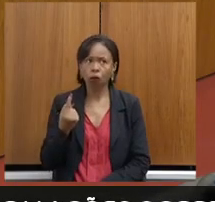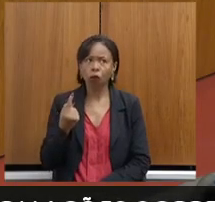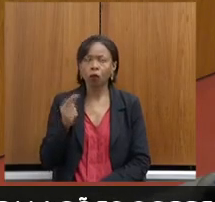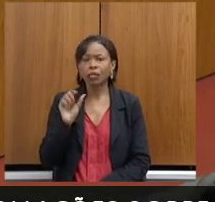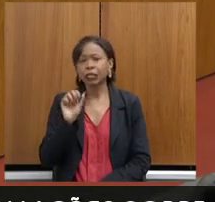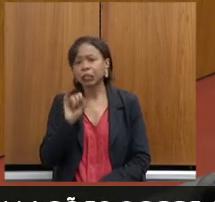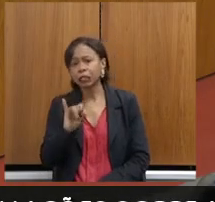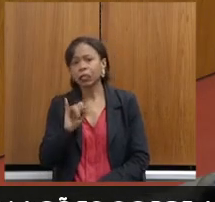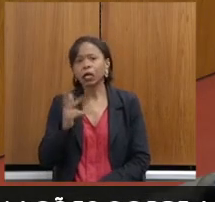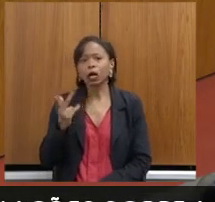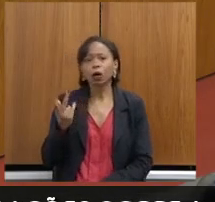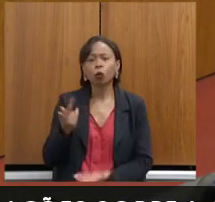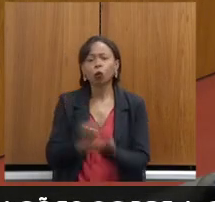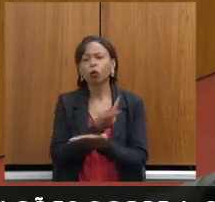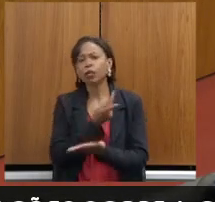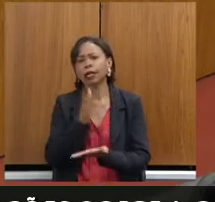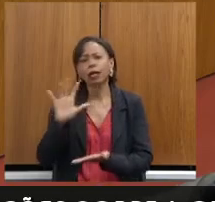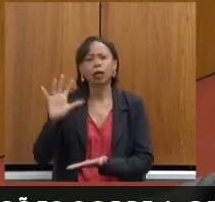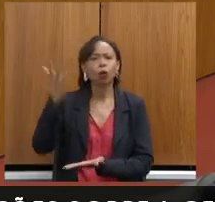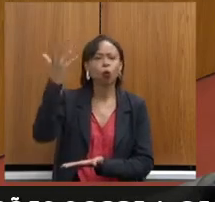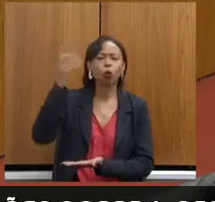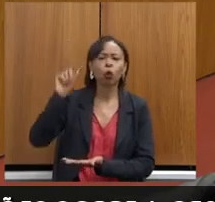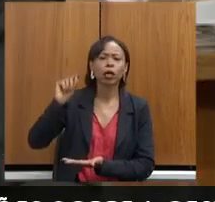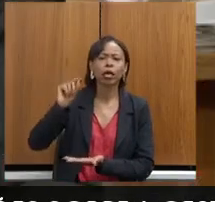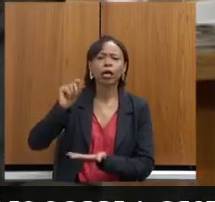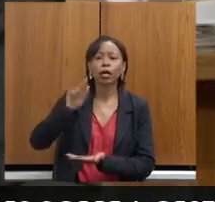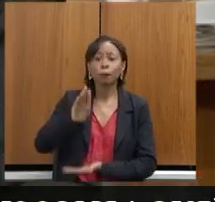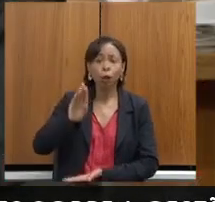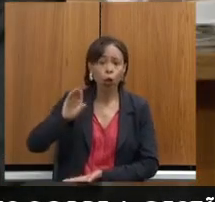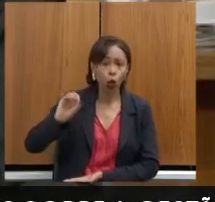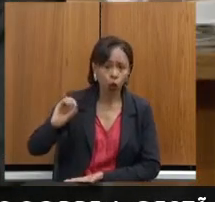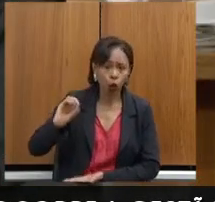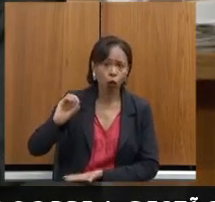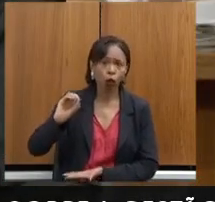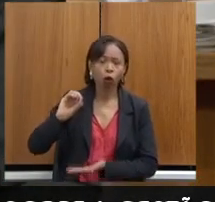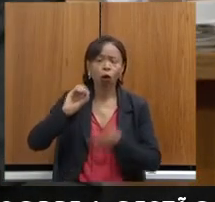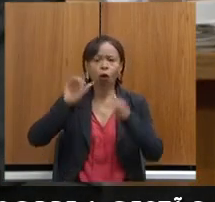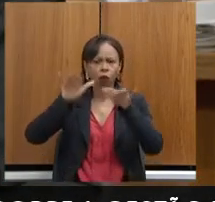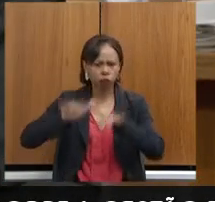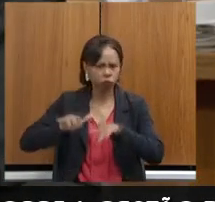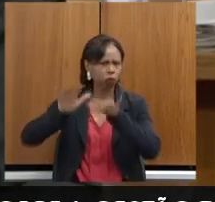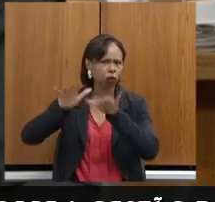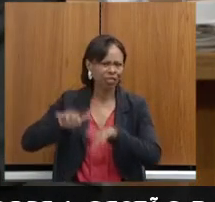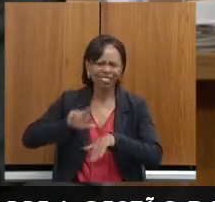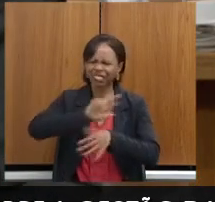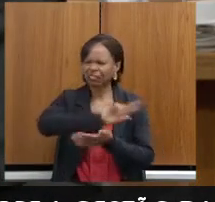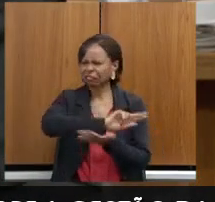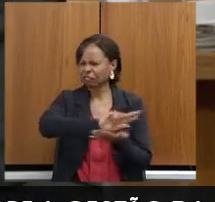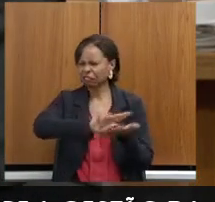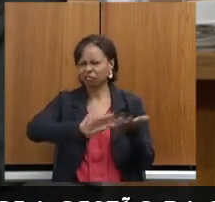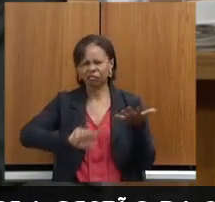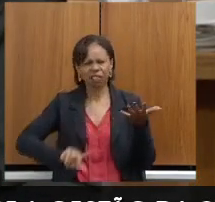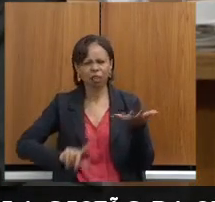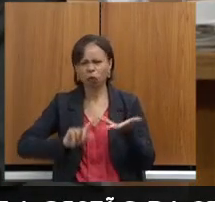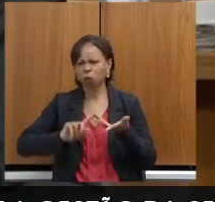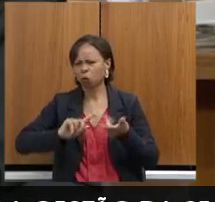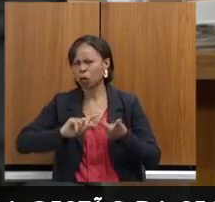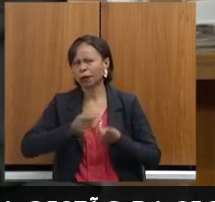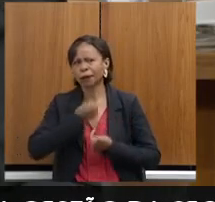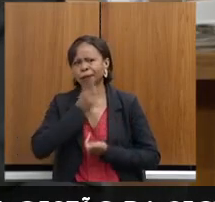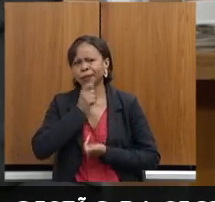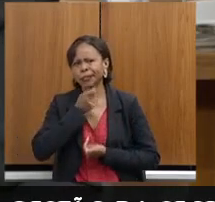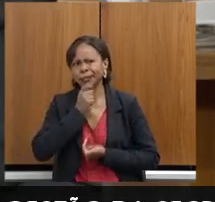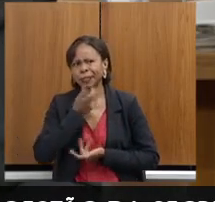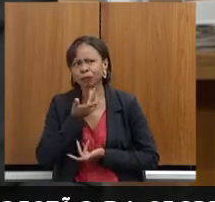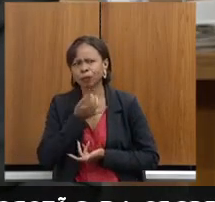para casos de termos circunstanciados de ocorrência tessior nós temos uma série de situações da no caso de drogas